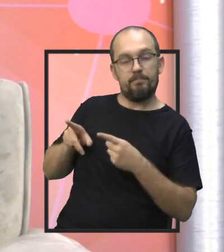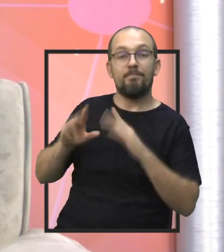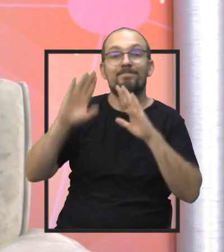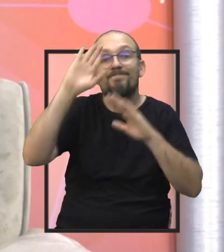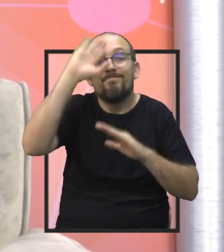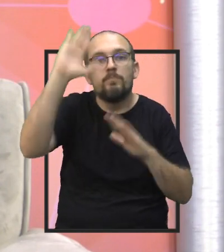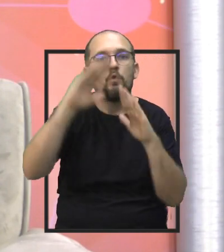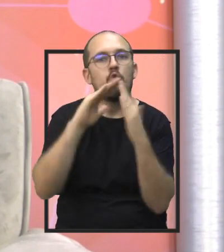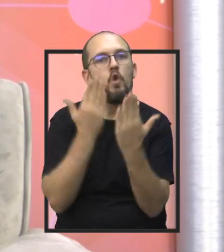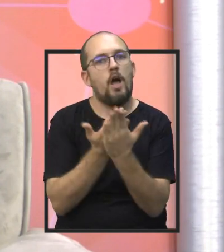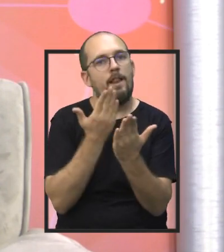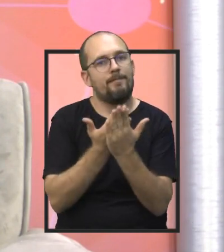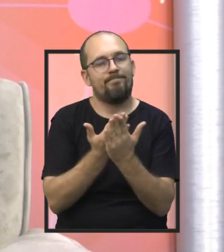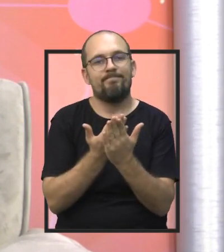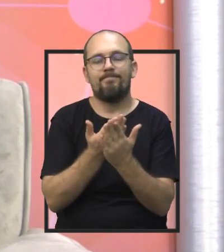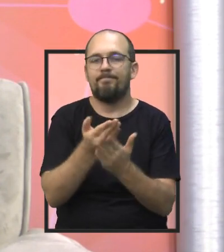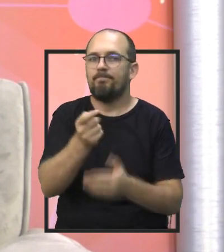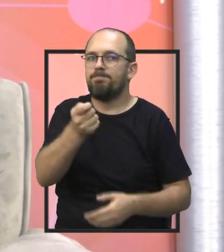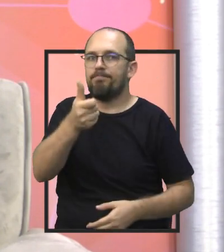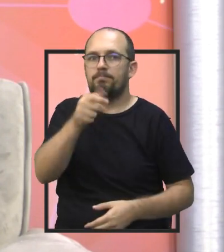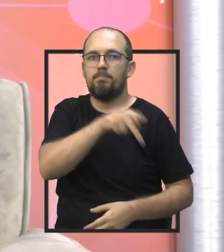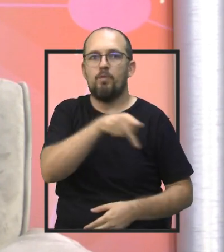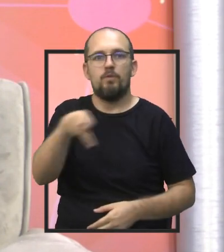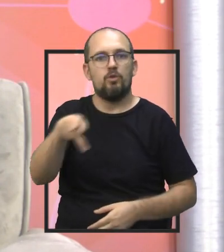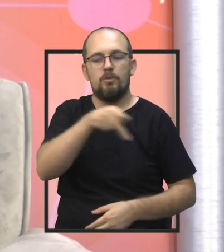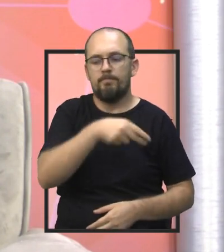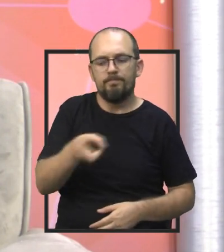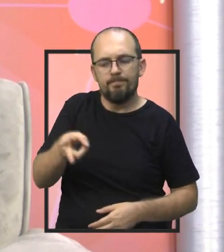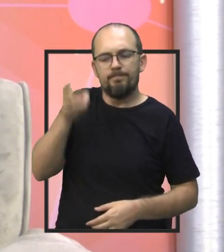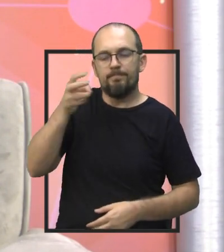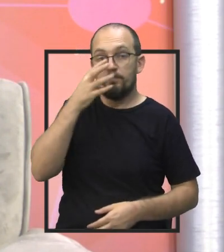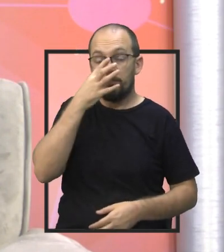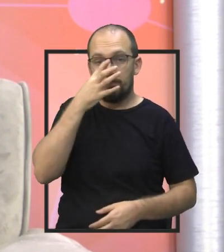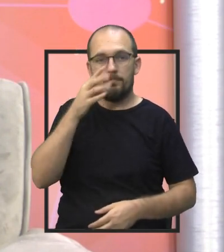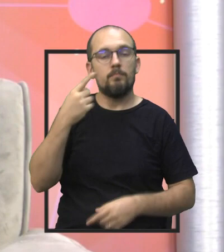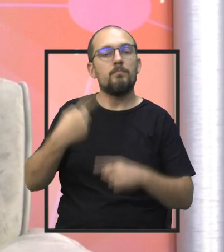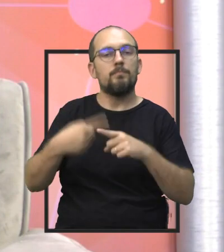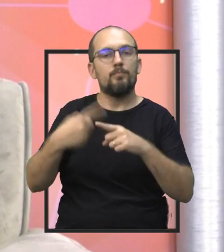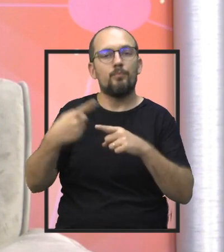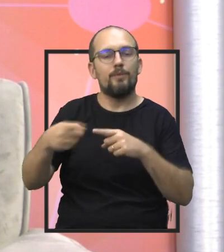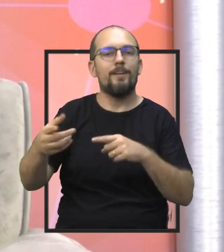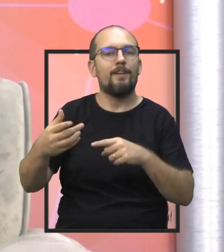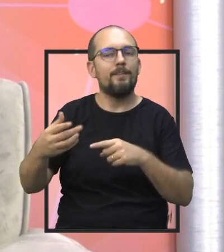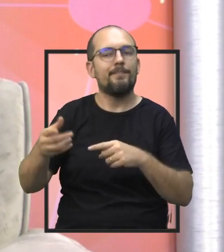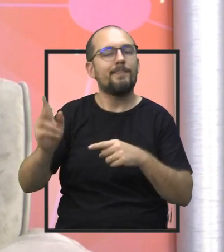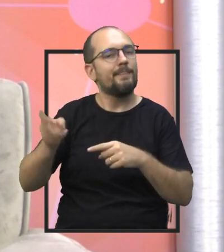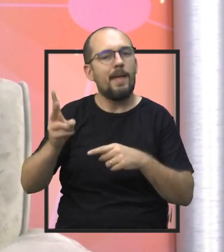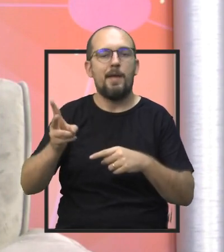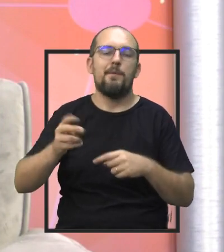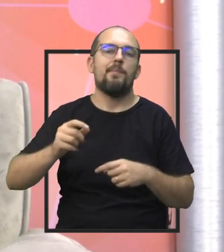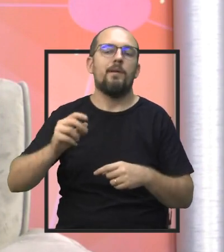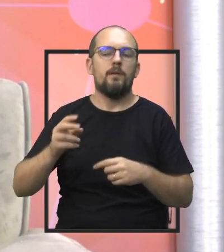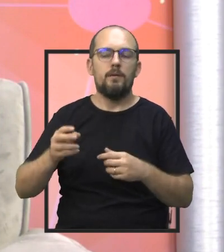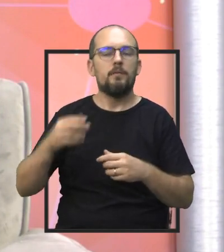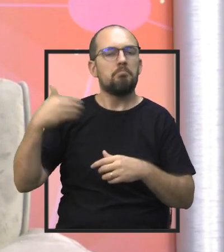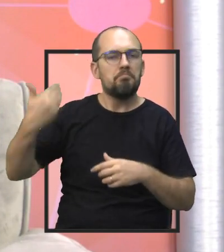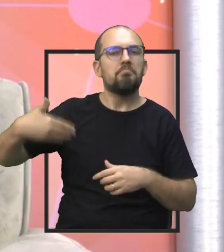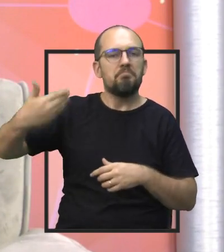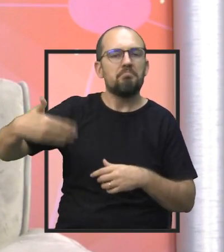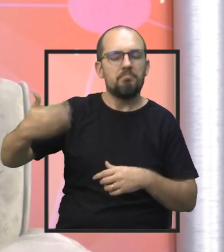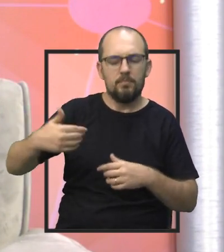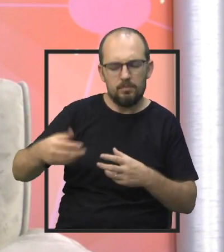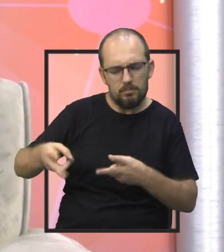mais acontece. Então, o professor consegue identificar, muitas vezes, todos os casos que vêm, tem esse relato, né? Uma mudança